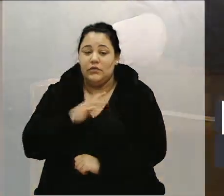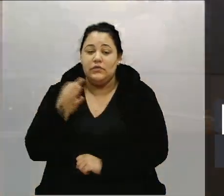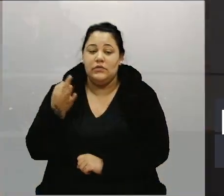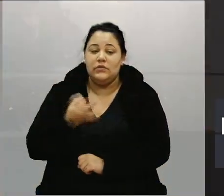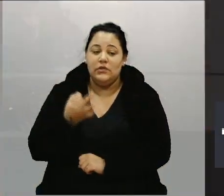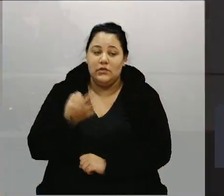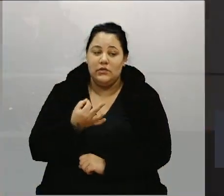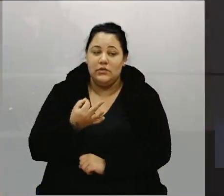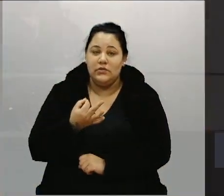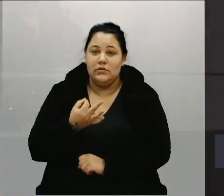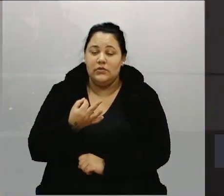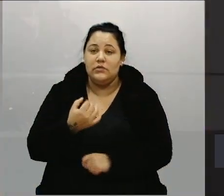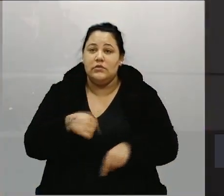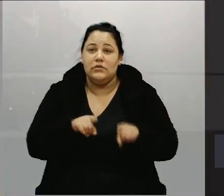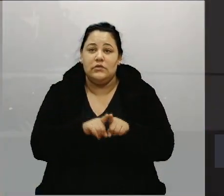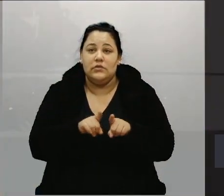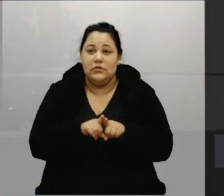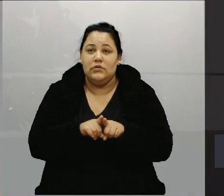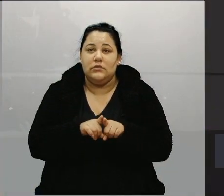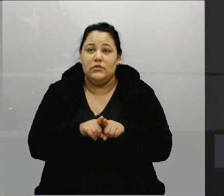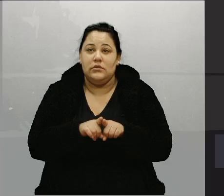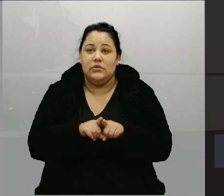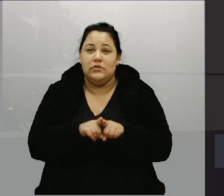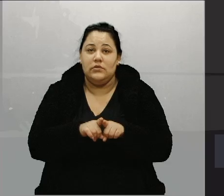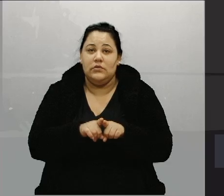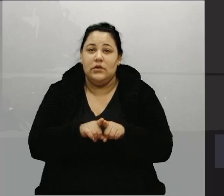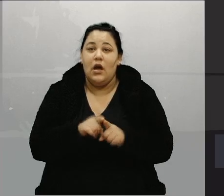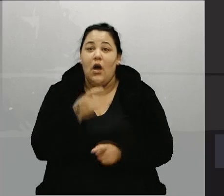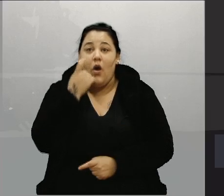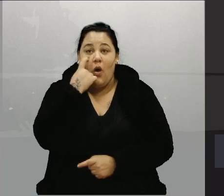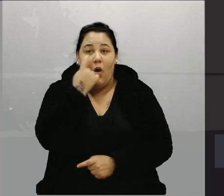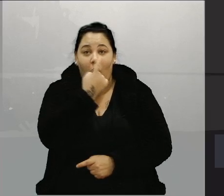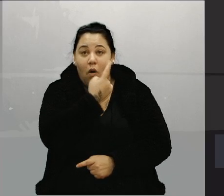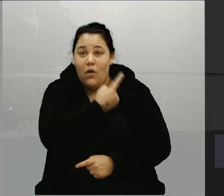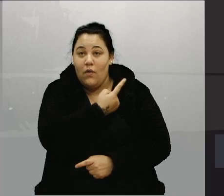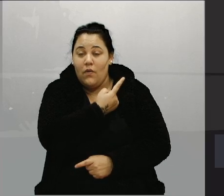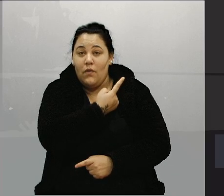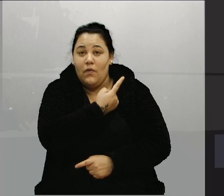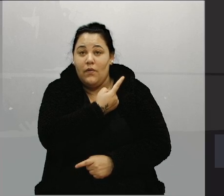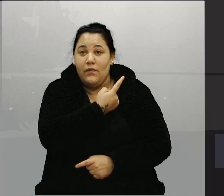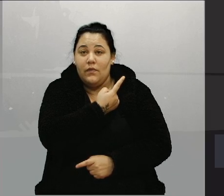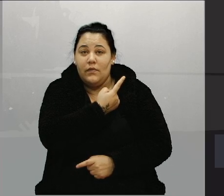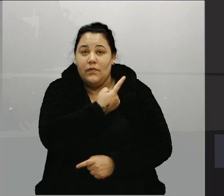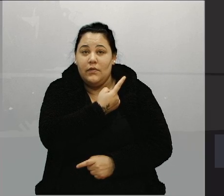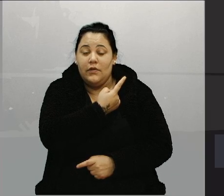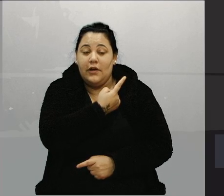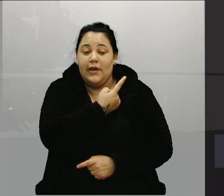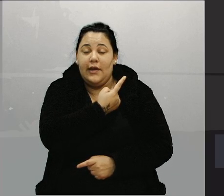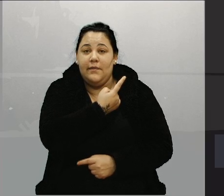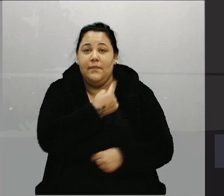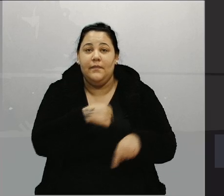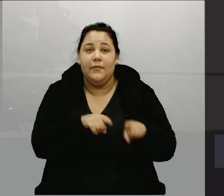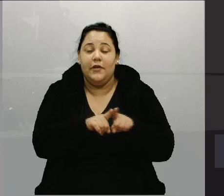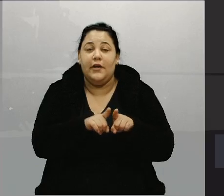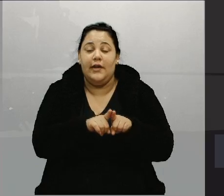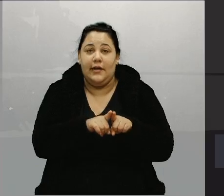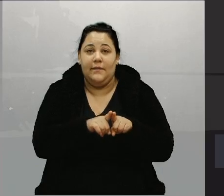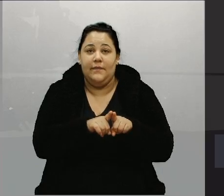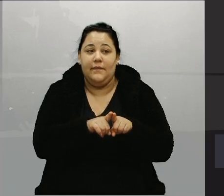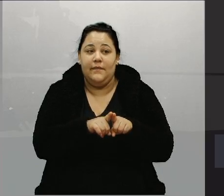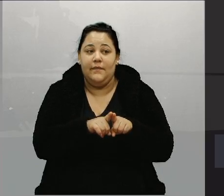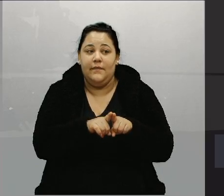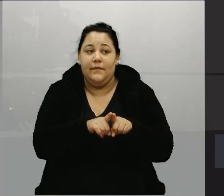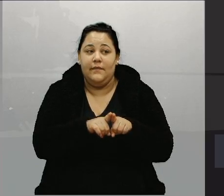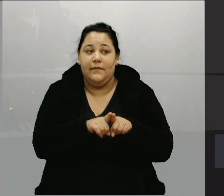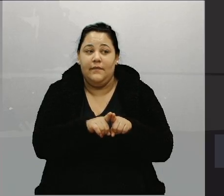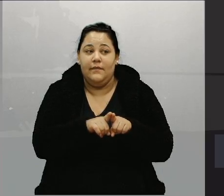situação que nós estamos no Monte Carmelo, aonde van não sai de lá, e as crianças